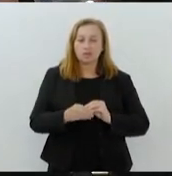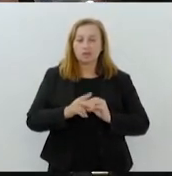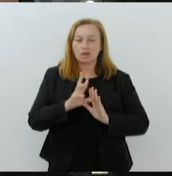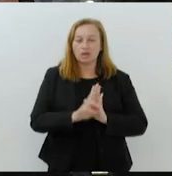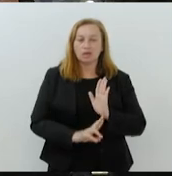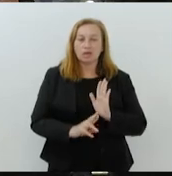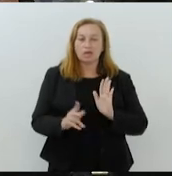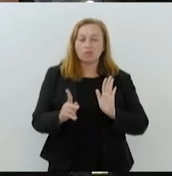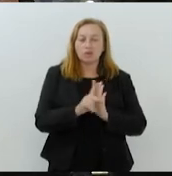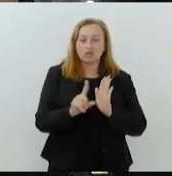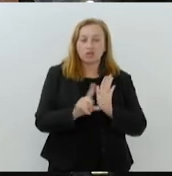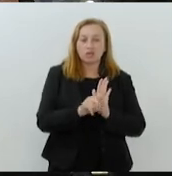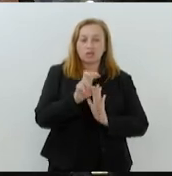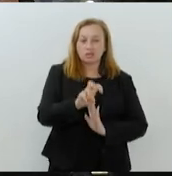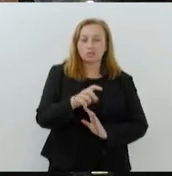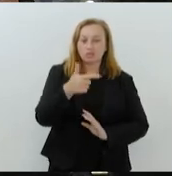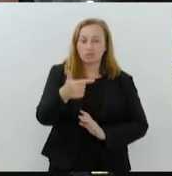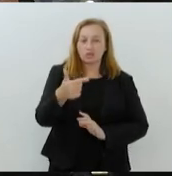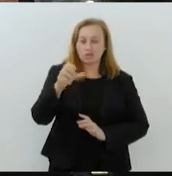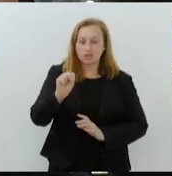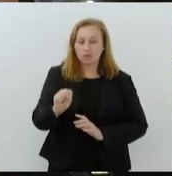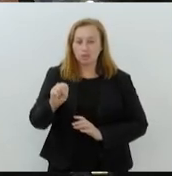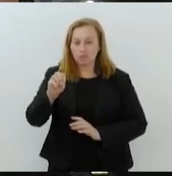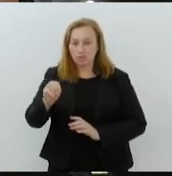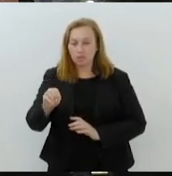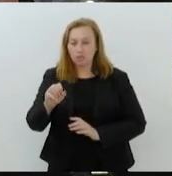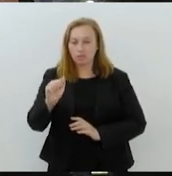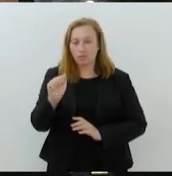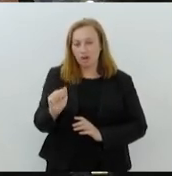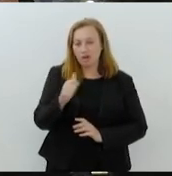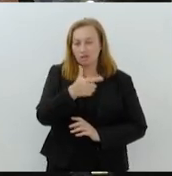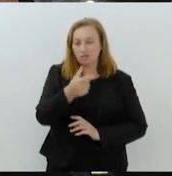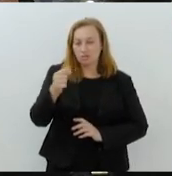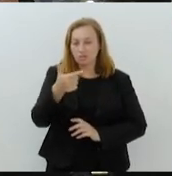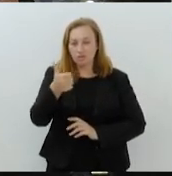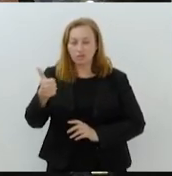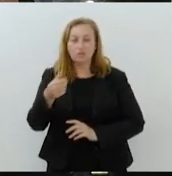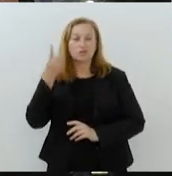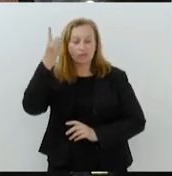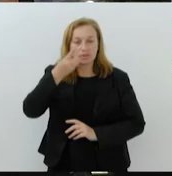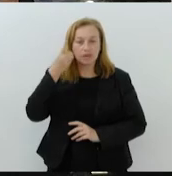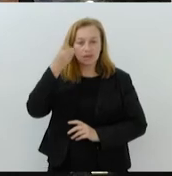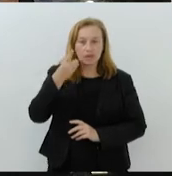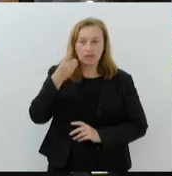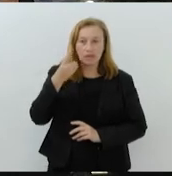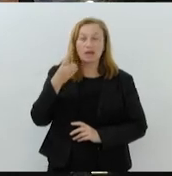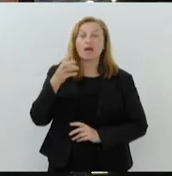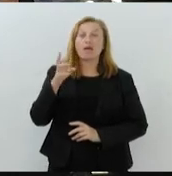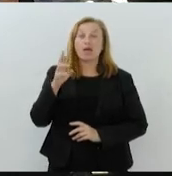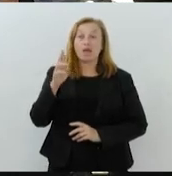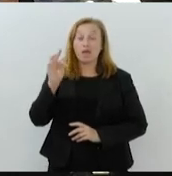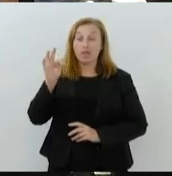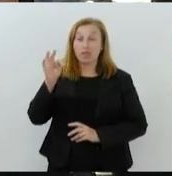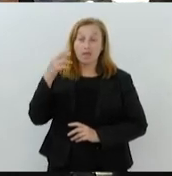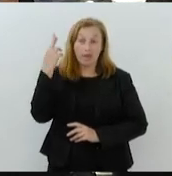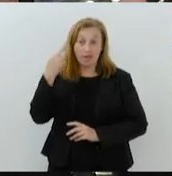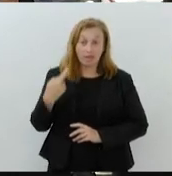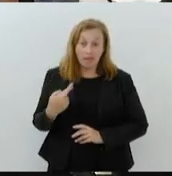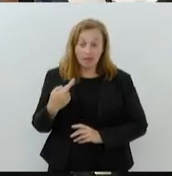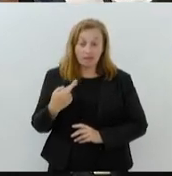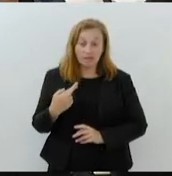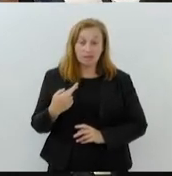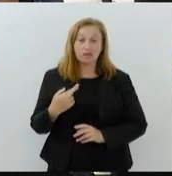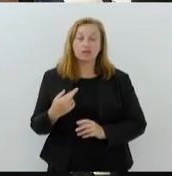Projeto de lei número 5.208-A de 2021, de autoria da deputada Renata Souza, que institui o programa estadual